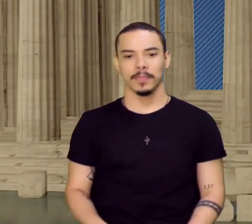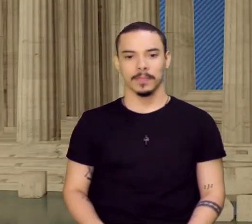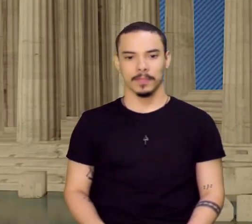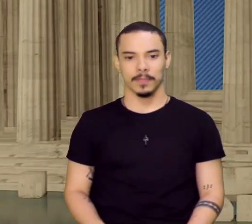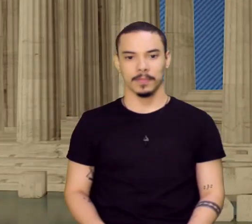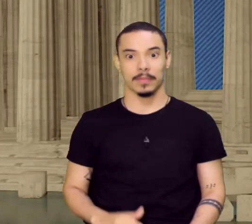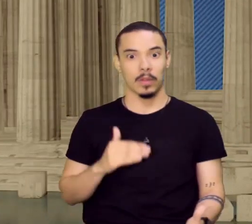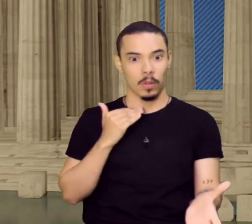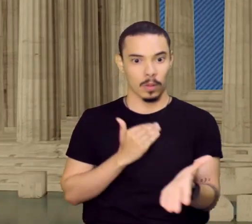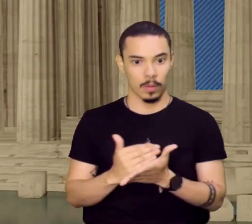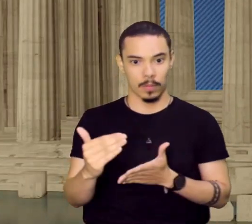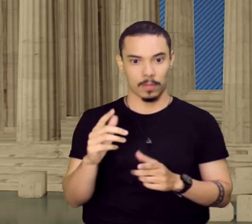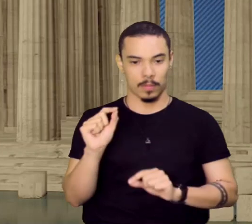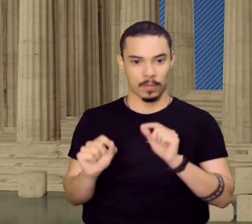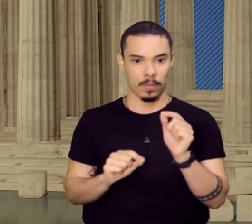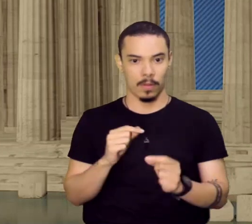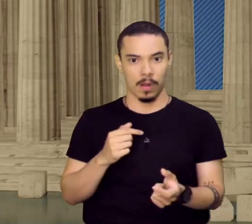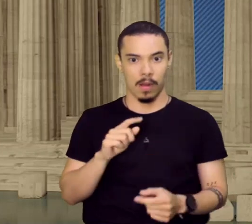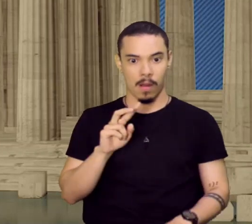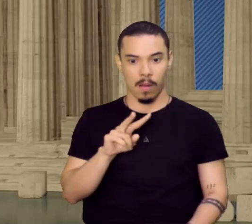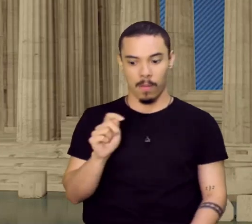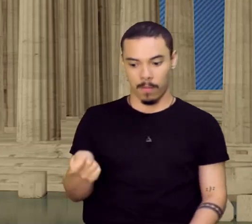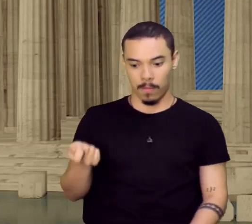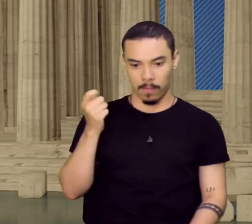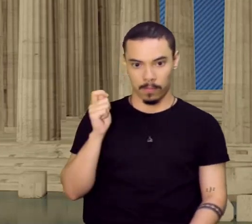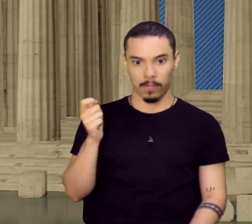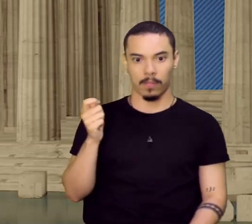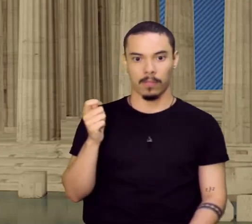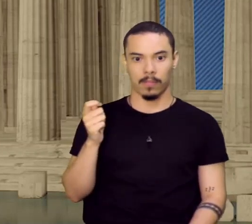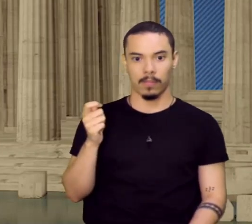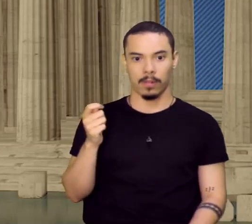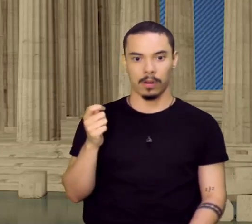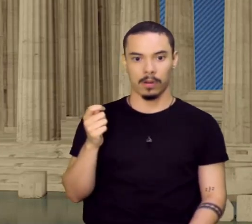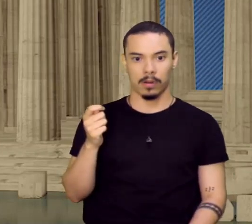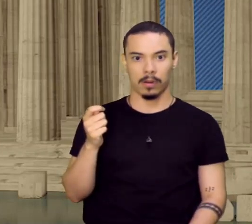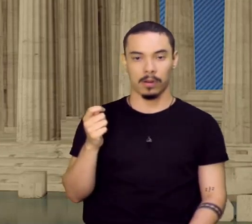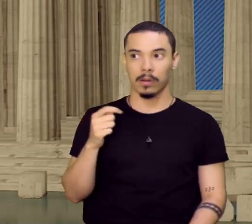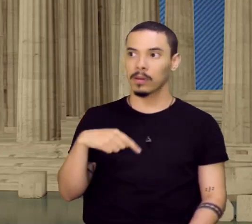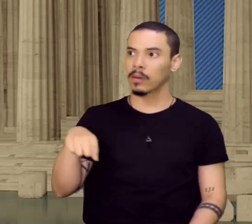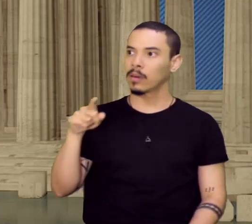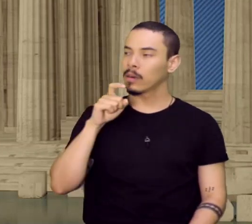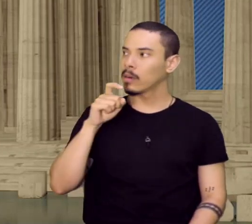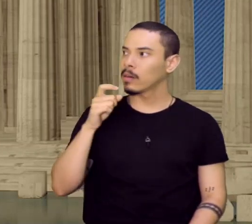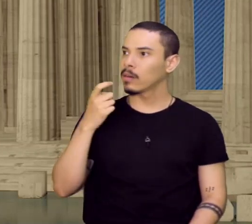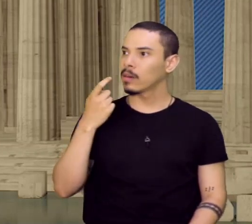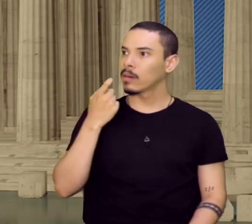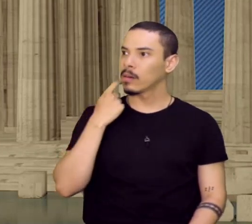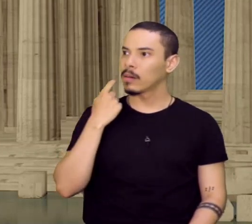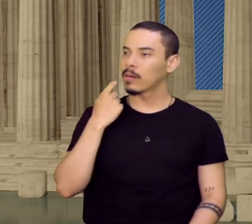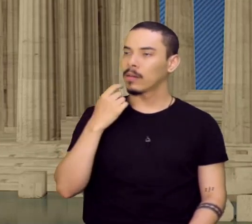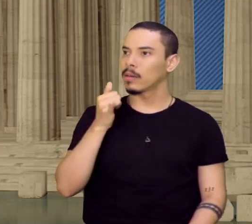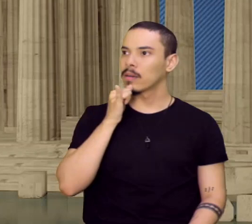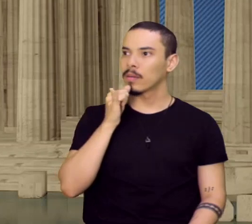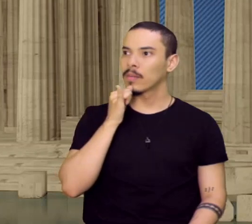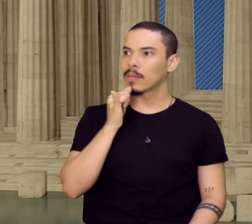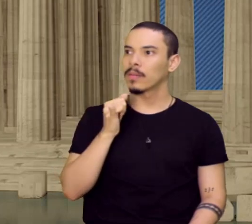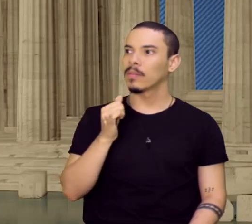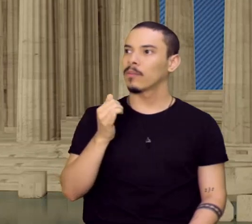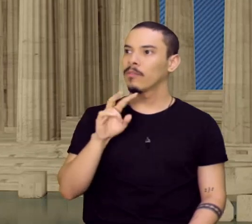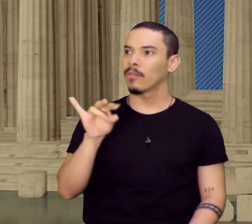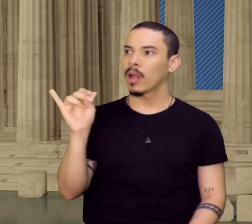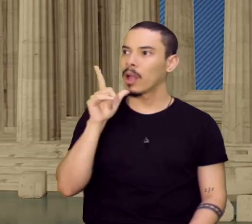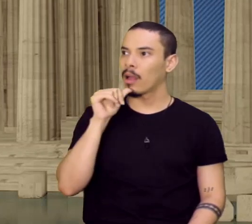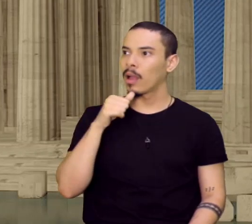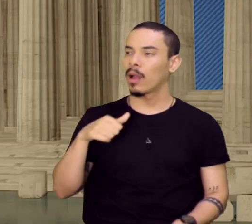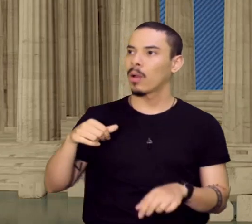Aí começa, vai pescar, aí toma um banho no rio, começa a indagar sobre a água, a se molhar, etc.